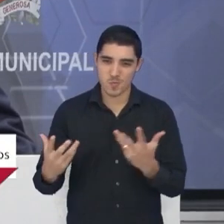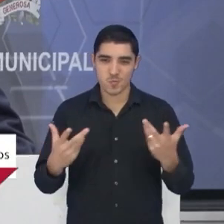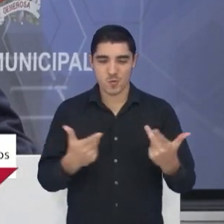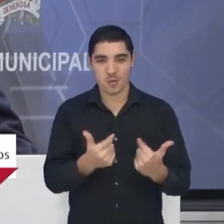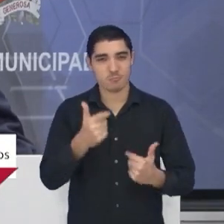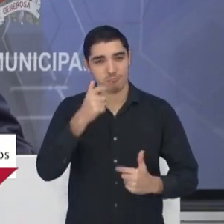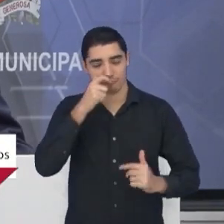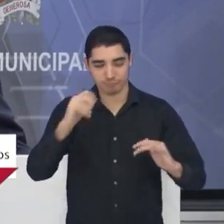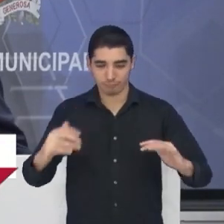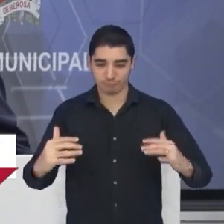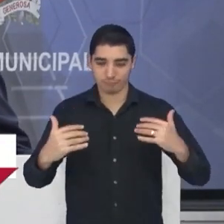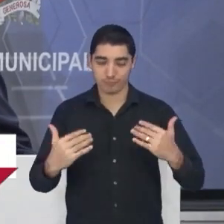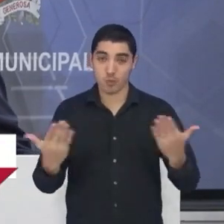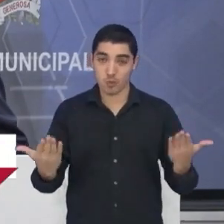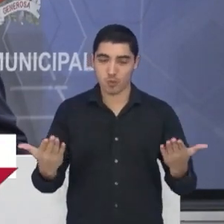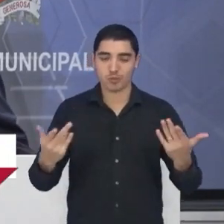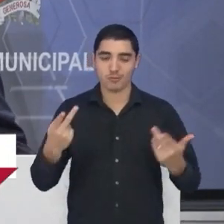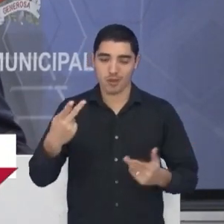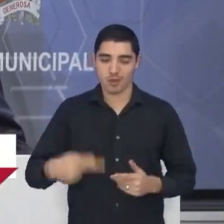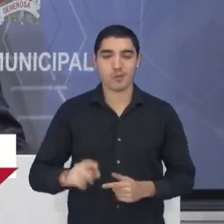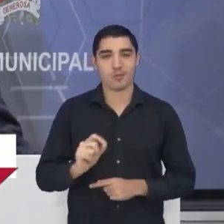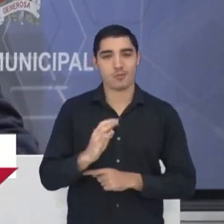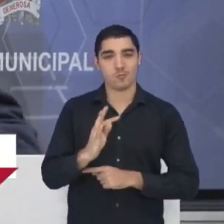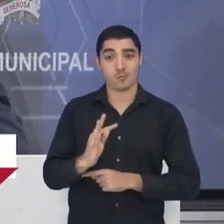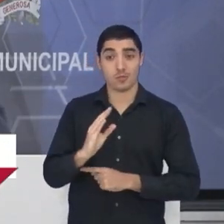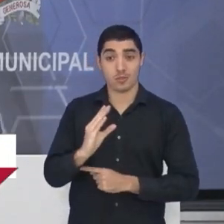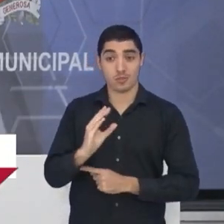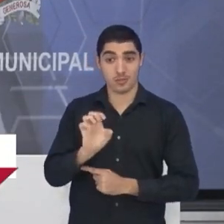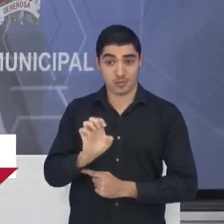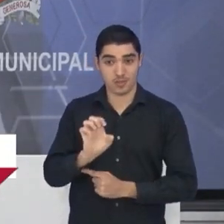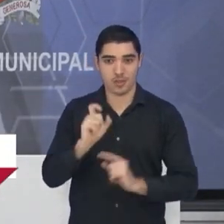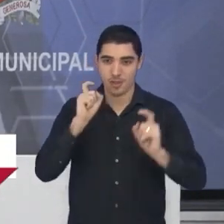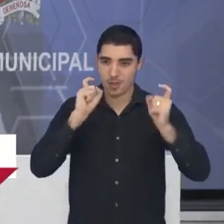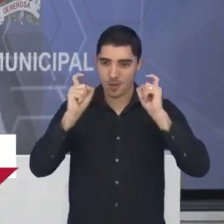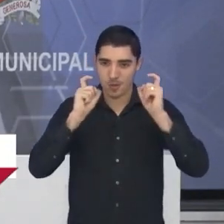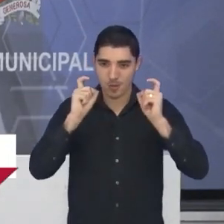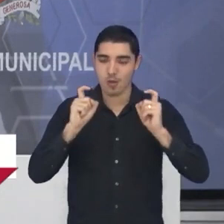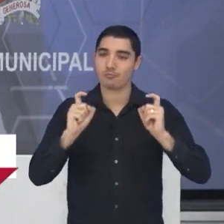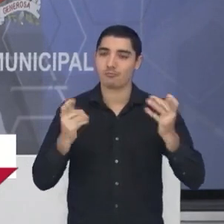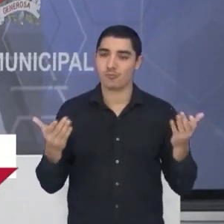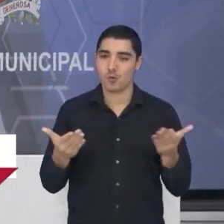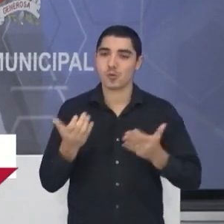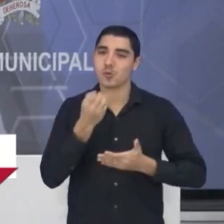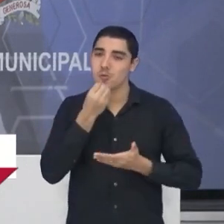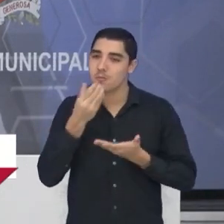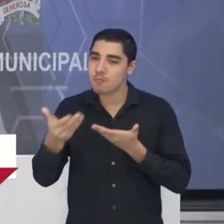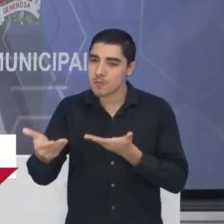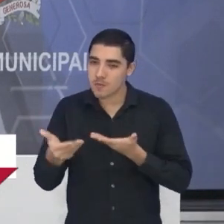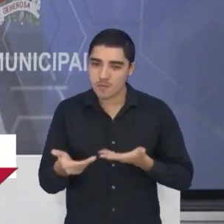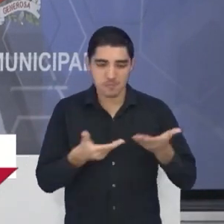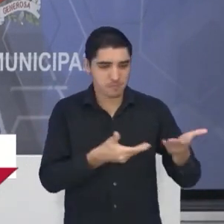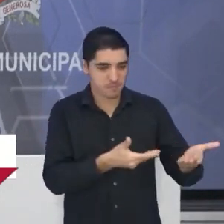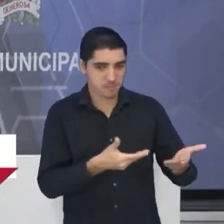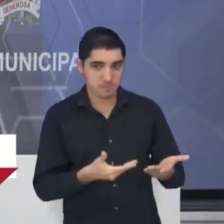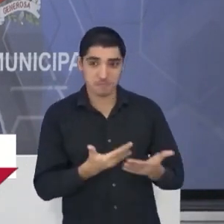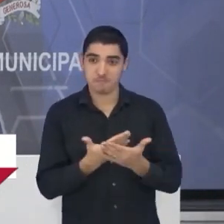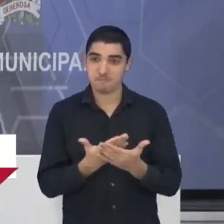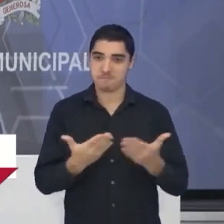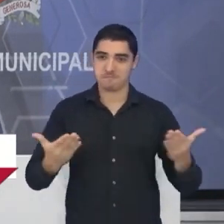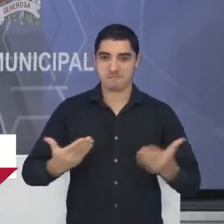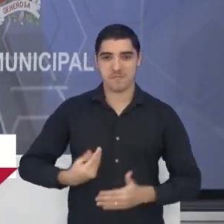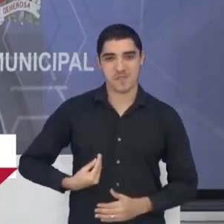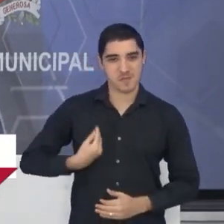o Tribunal de Contas do Estado de São Paulo dá as boas-vindas a todos os que estão presentes a este